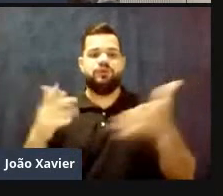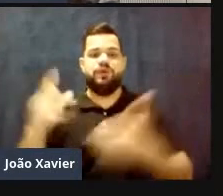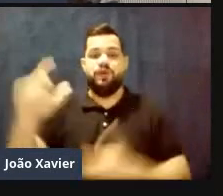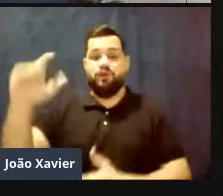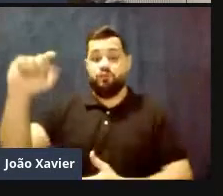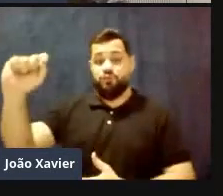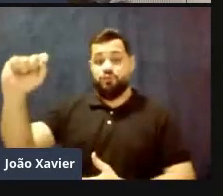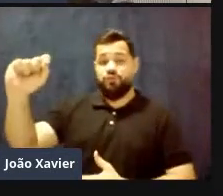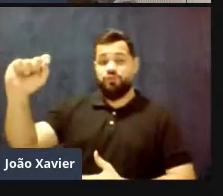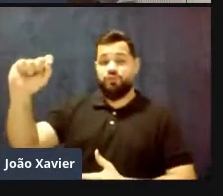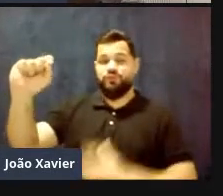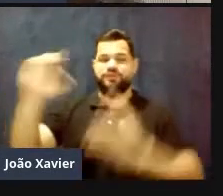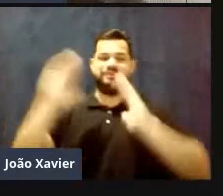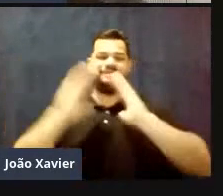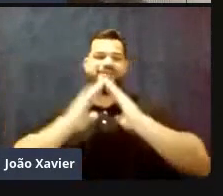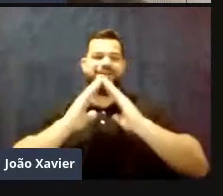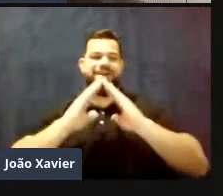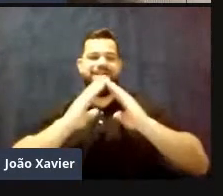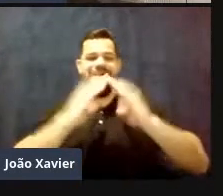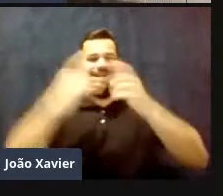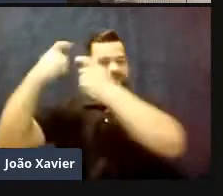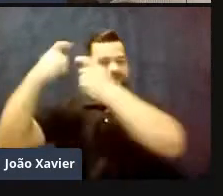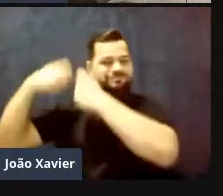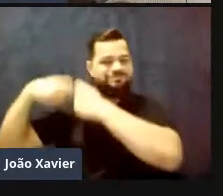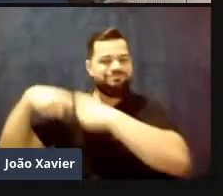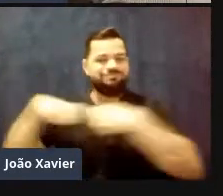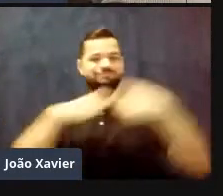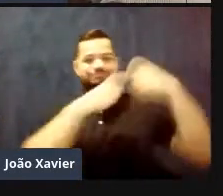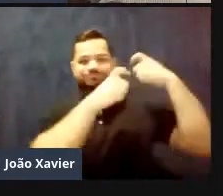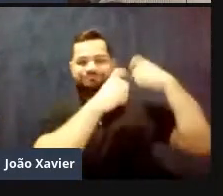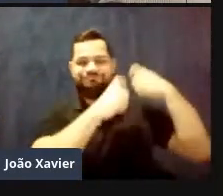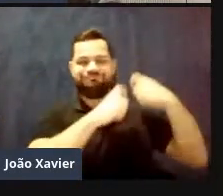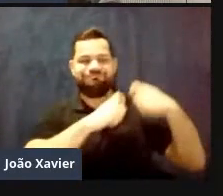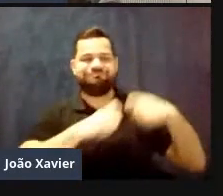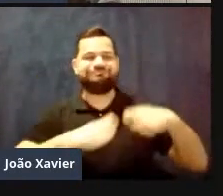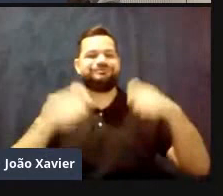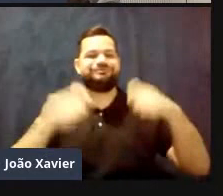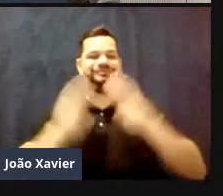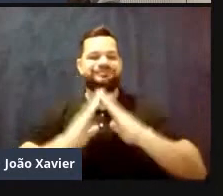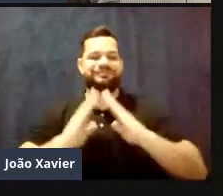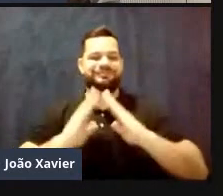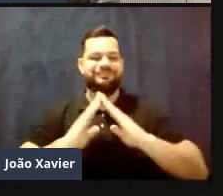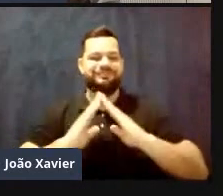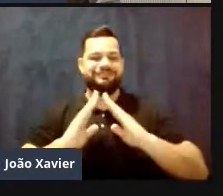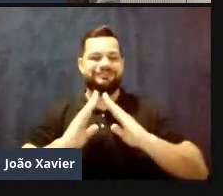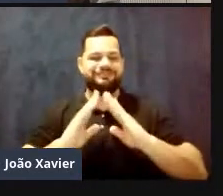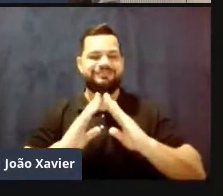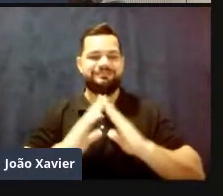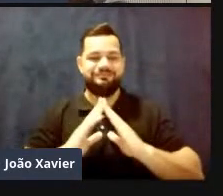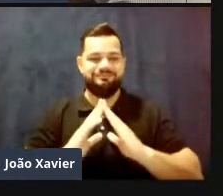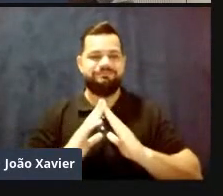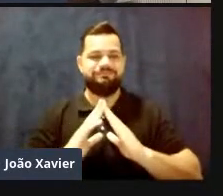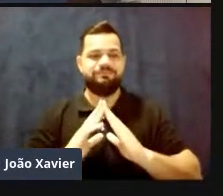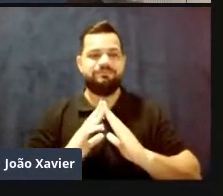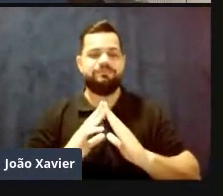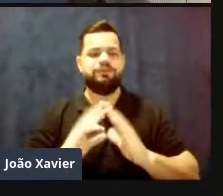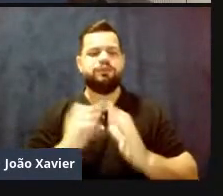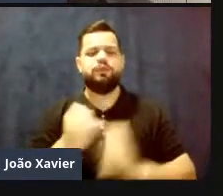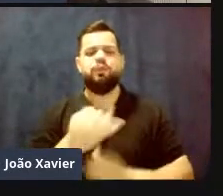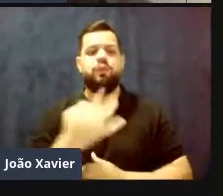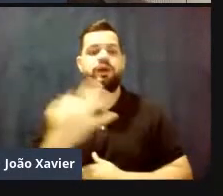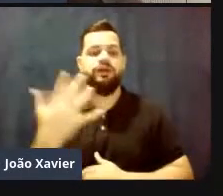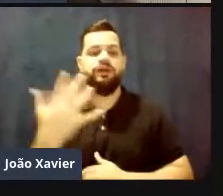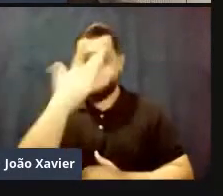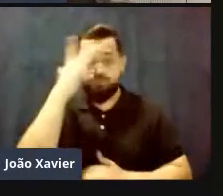penteada, decanulada, comendo pela boca. Né? Mais do que você se preocupar em números, quantas altas a gente dá?